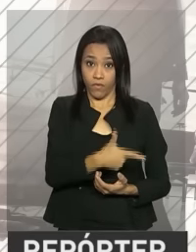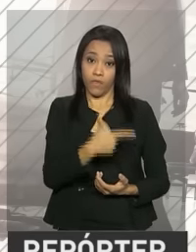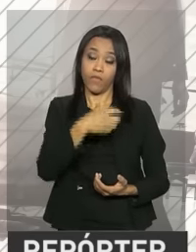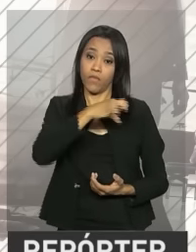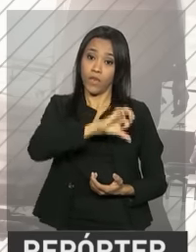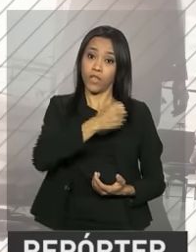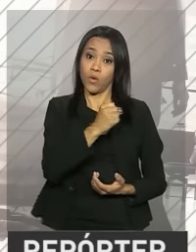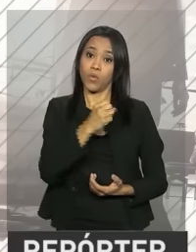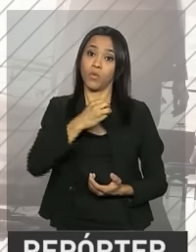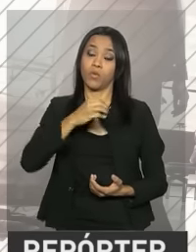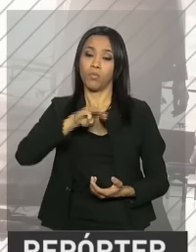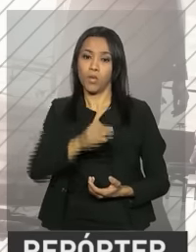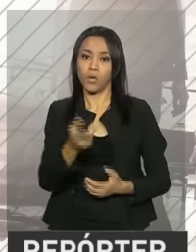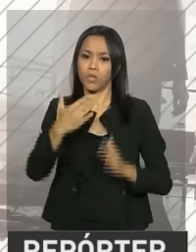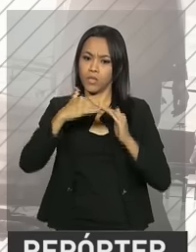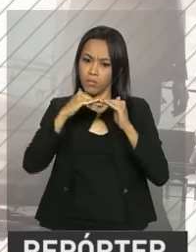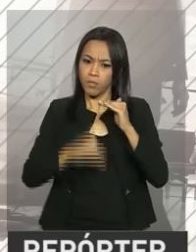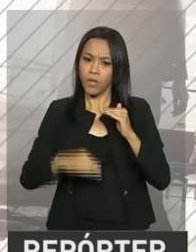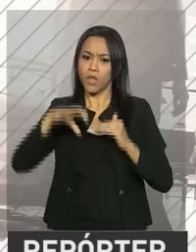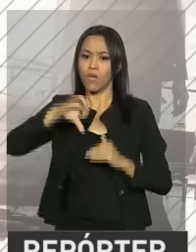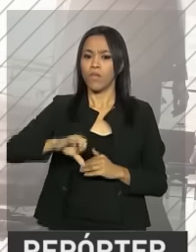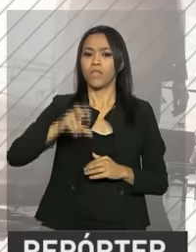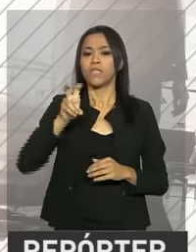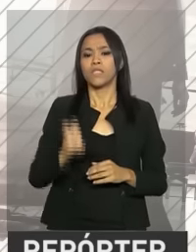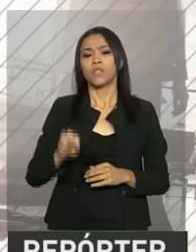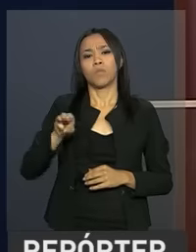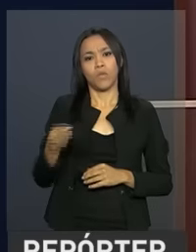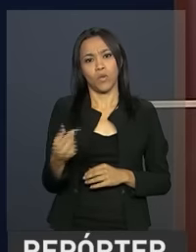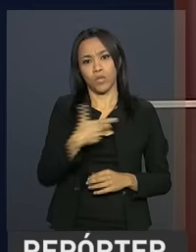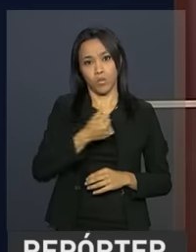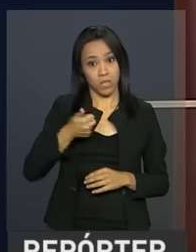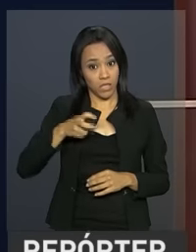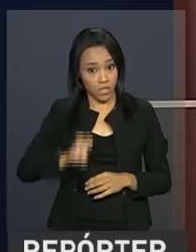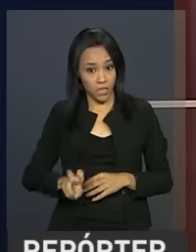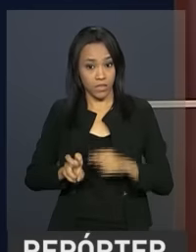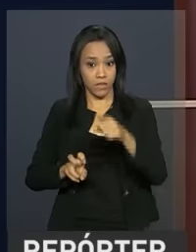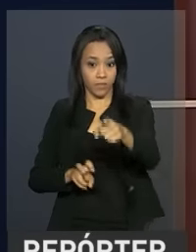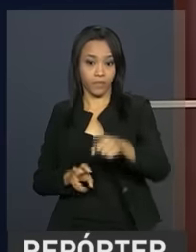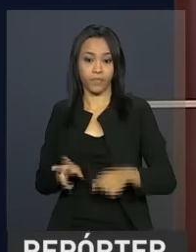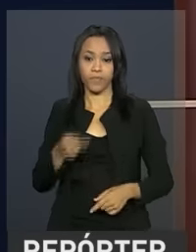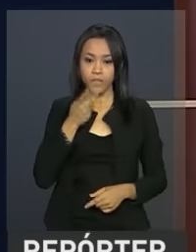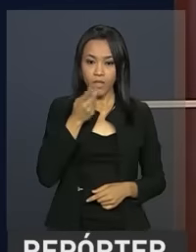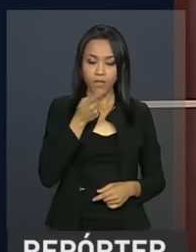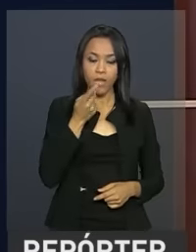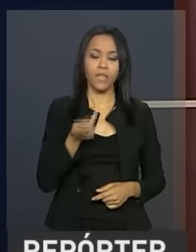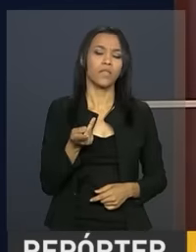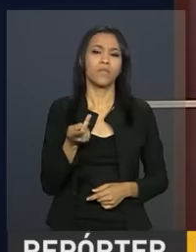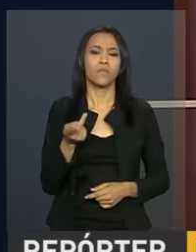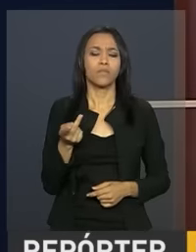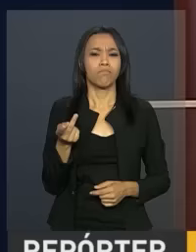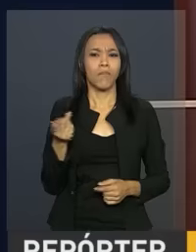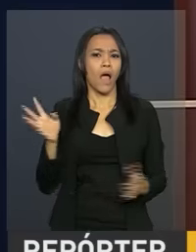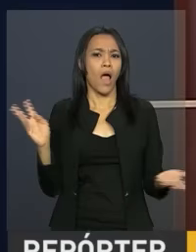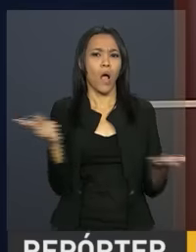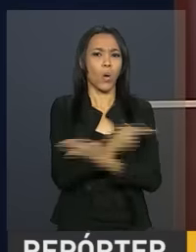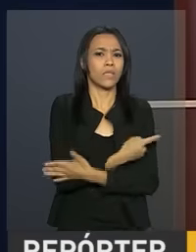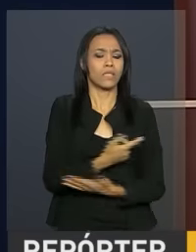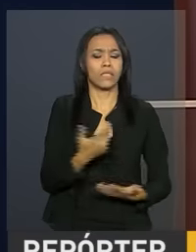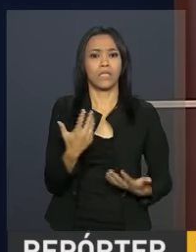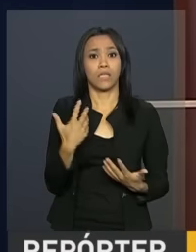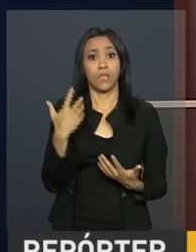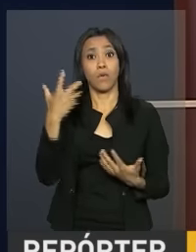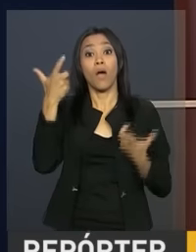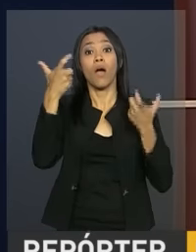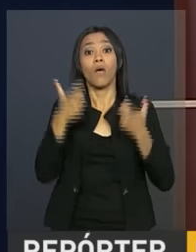2014 para menos de 95 milhões em 2015. A queda da ocupação se deu em quase todos mas foi mais forte